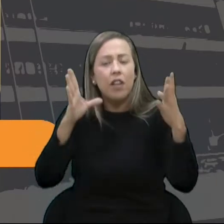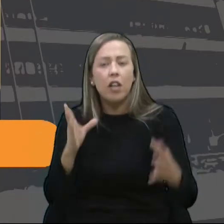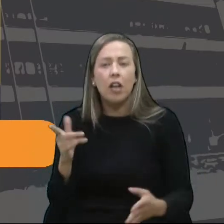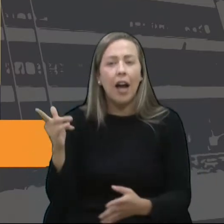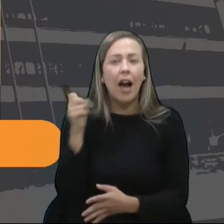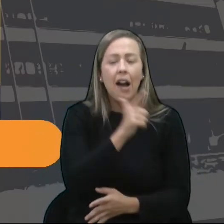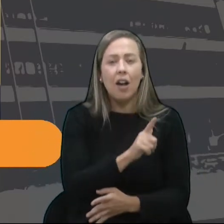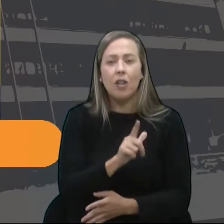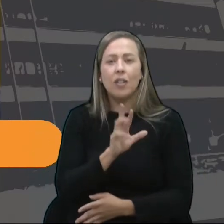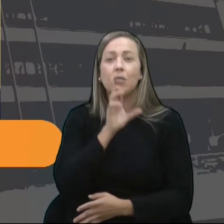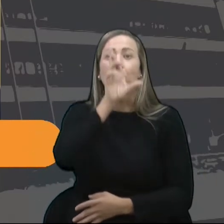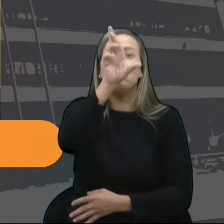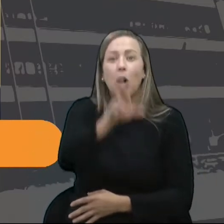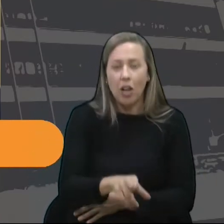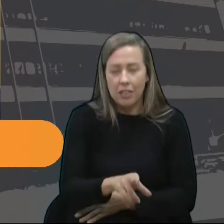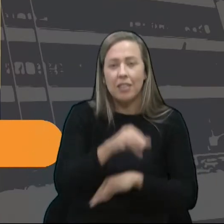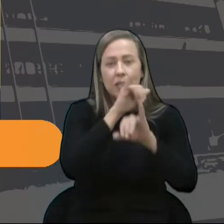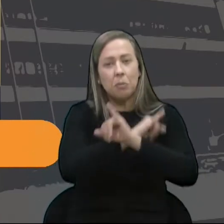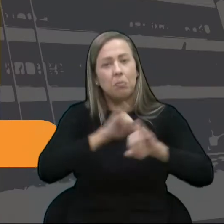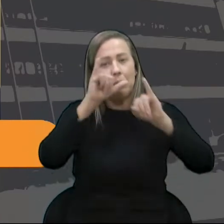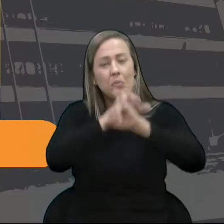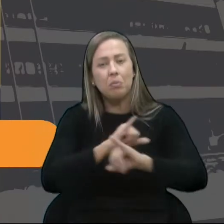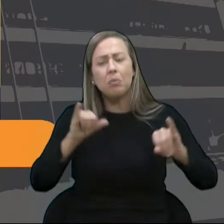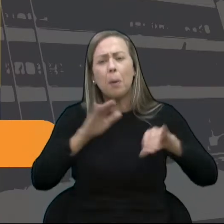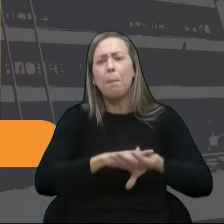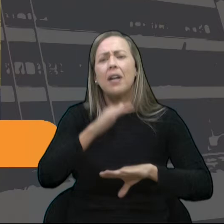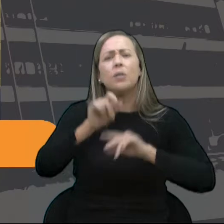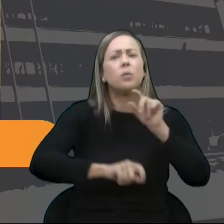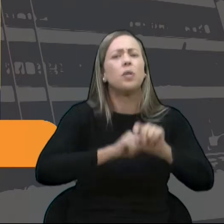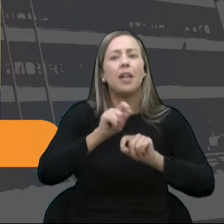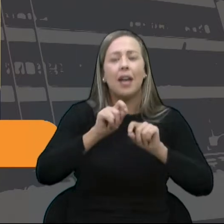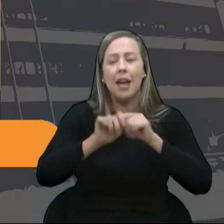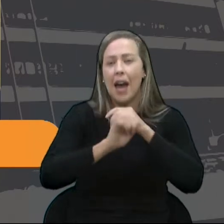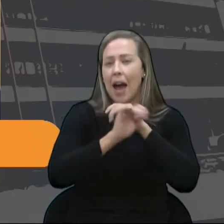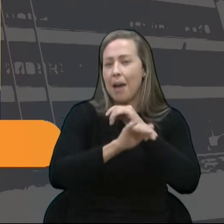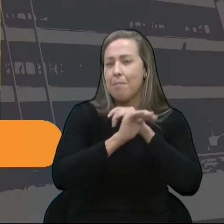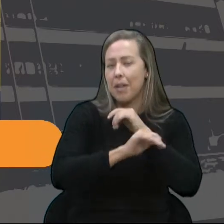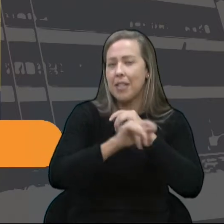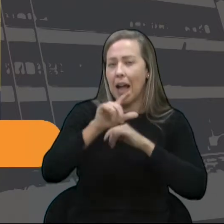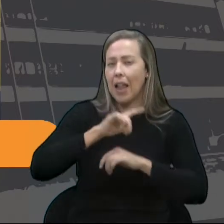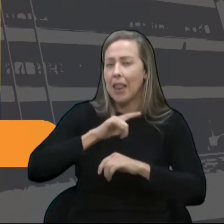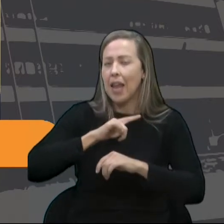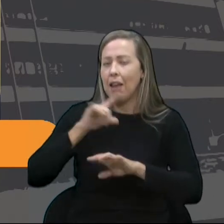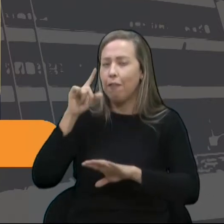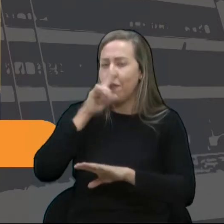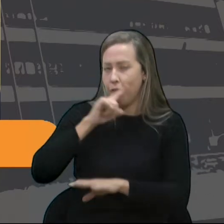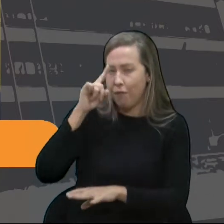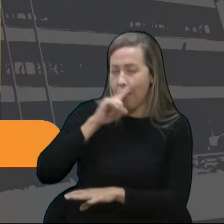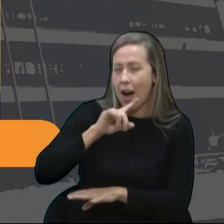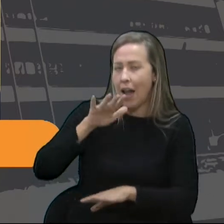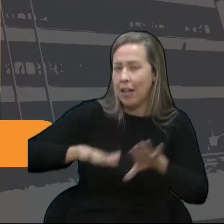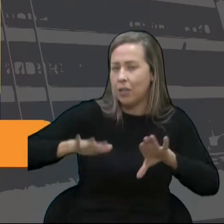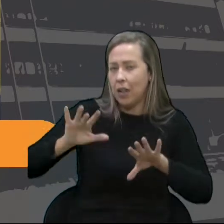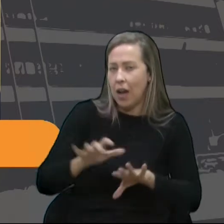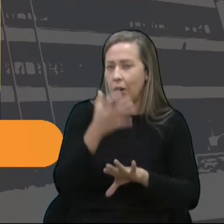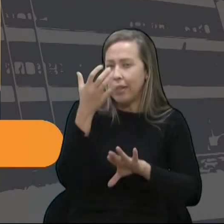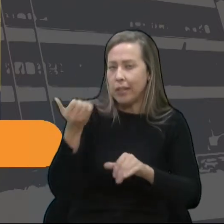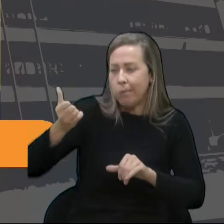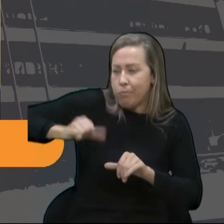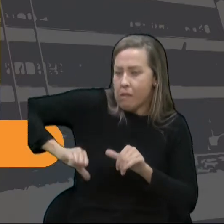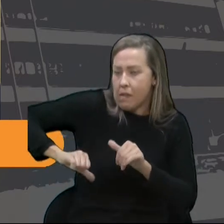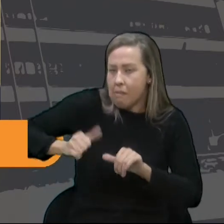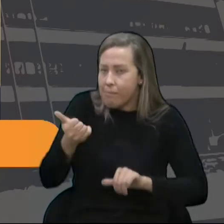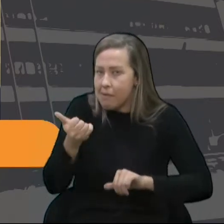podermos divulgar as informações, por mais que às vezes a imprensa cometa seus equívocos, seus exageros, seus erros,